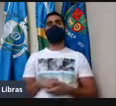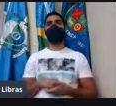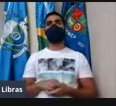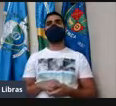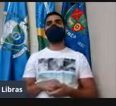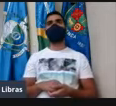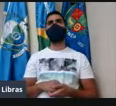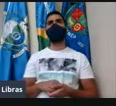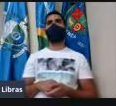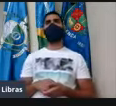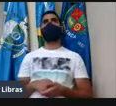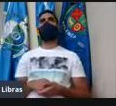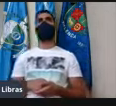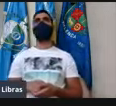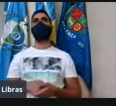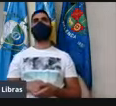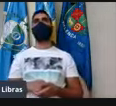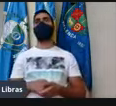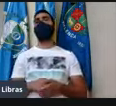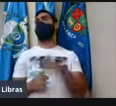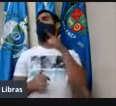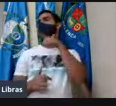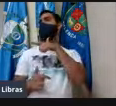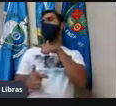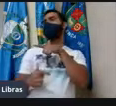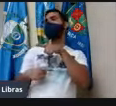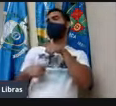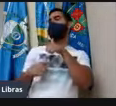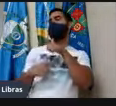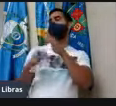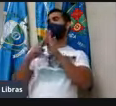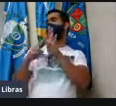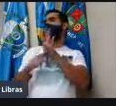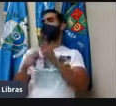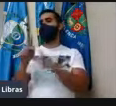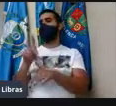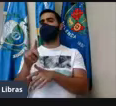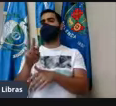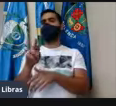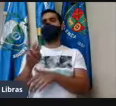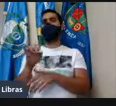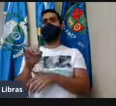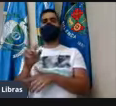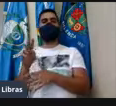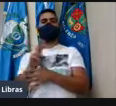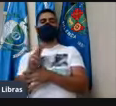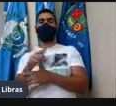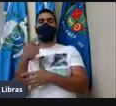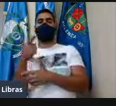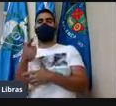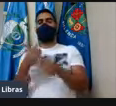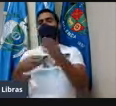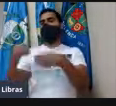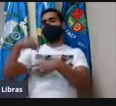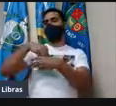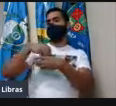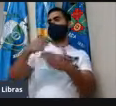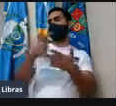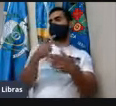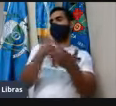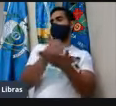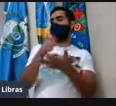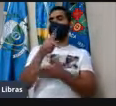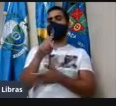A gente não consegue sequer ter um controle interno do PREV Valença. O PREV Valença hoje, na estrutura administrativa dele, não tem controle interno. E uma das bases